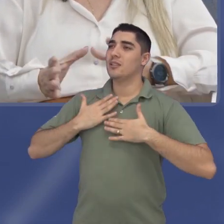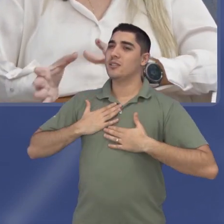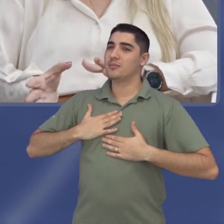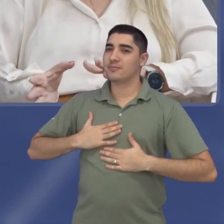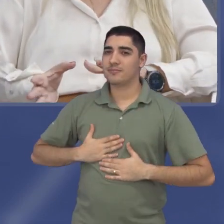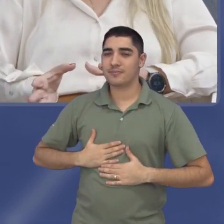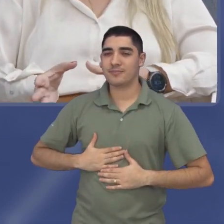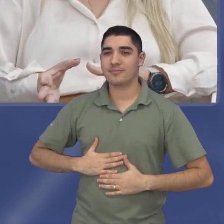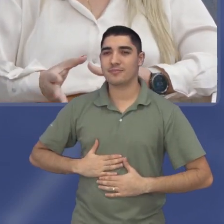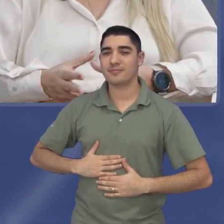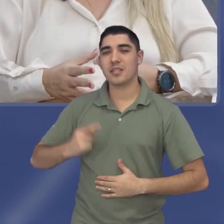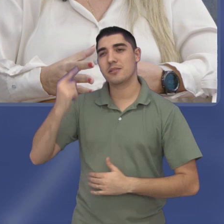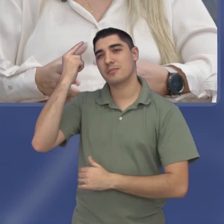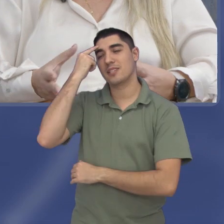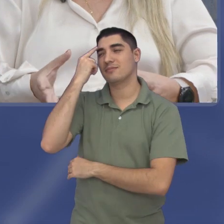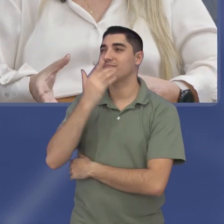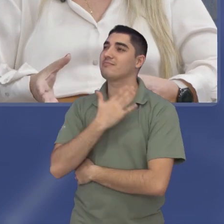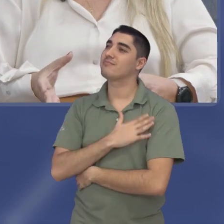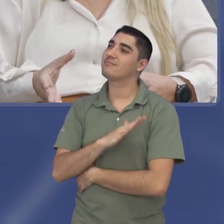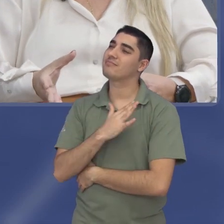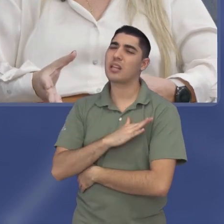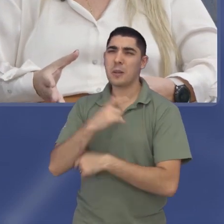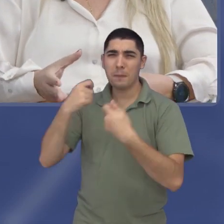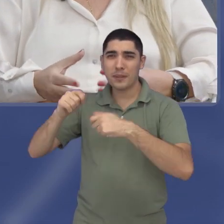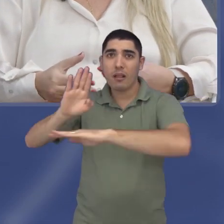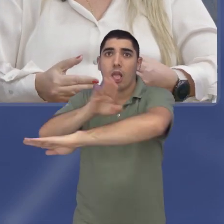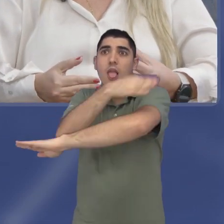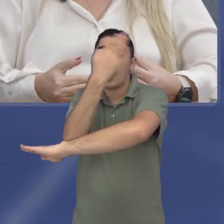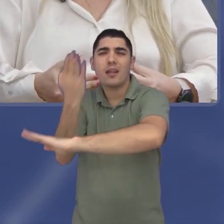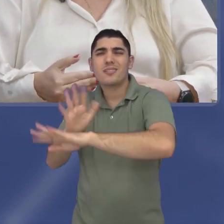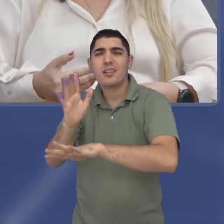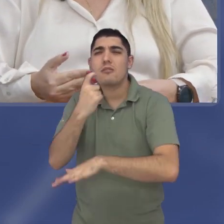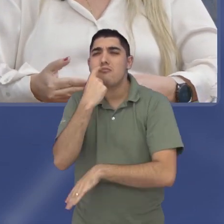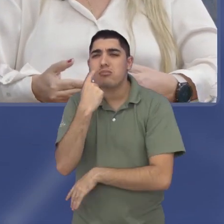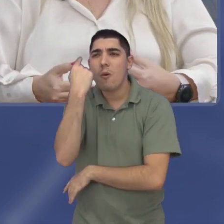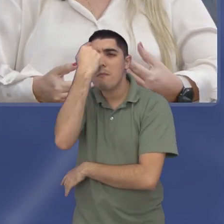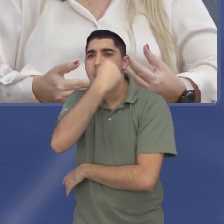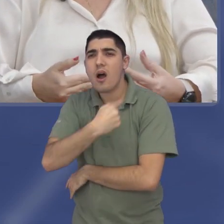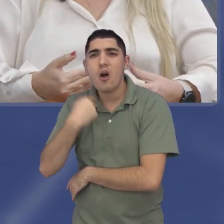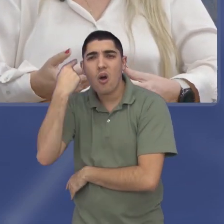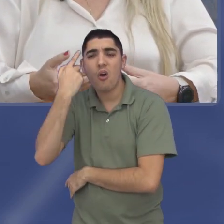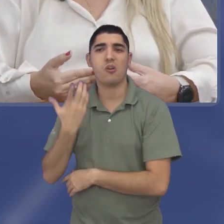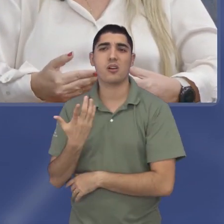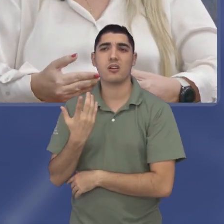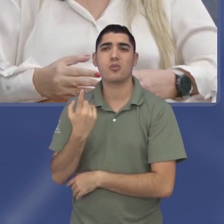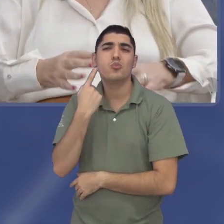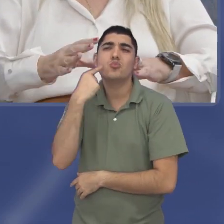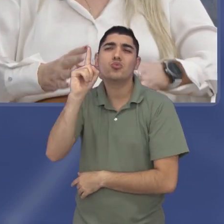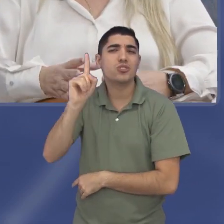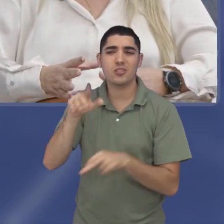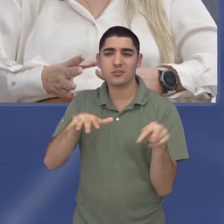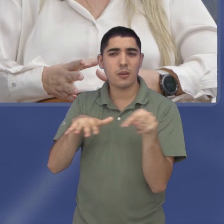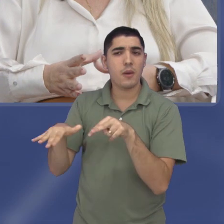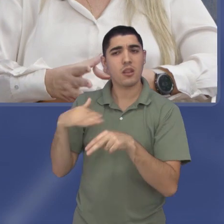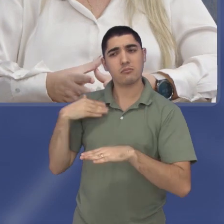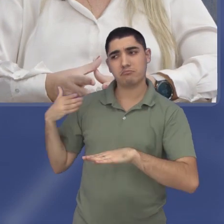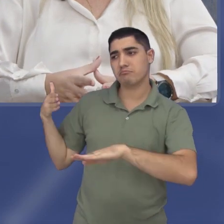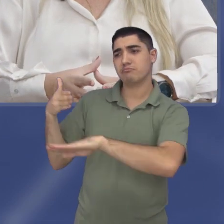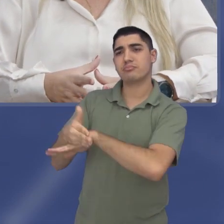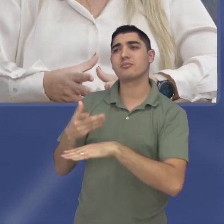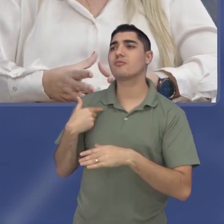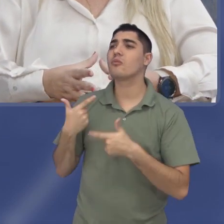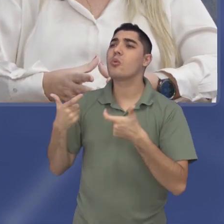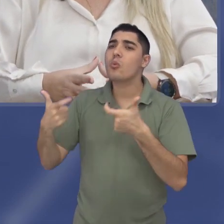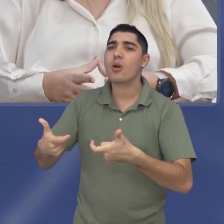momento é para mim. Não precisa ser um período inteiro, tá, gente? Pode ser 1 hora durante a semana que você pode dedicar ao que te dê